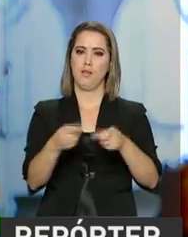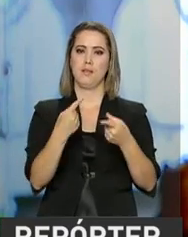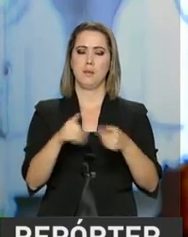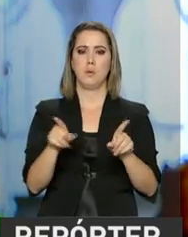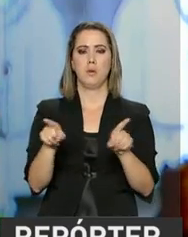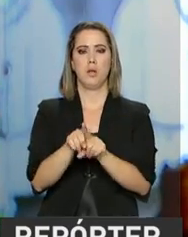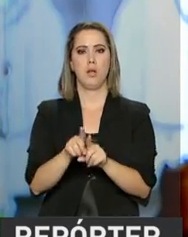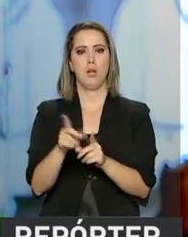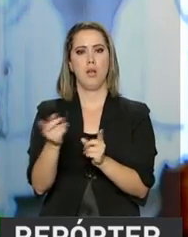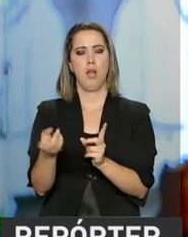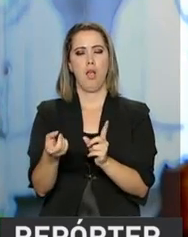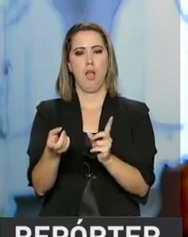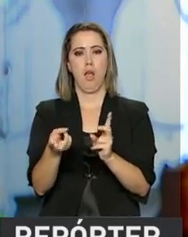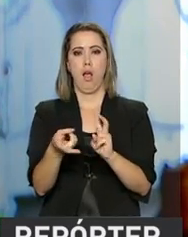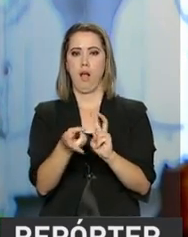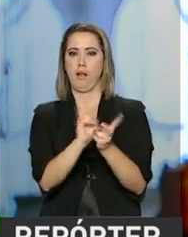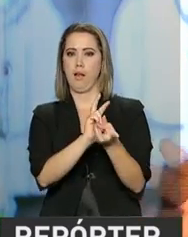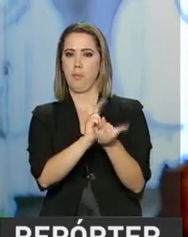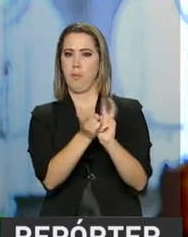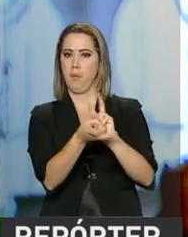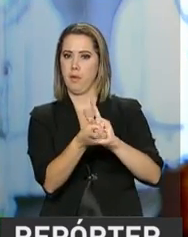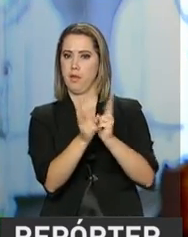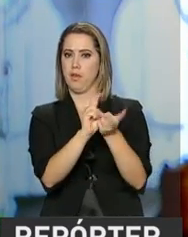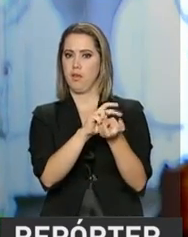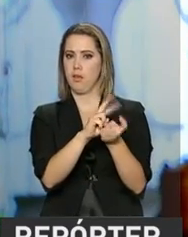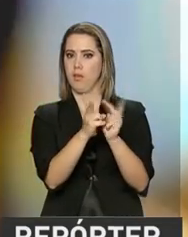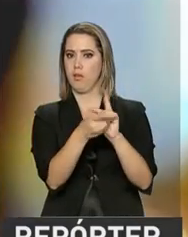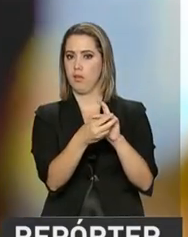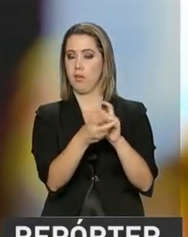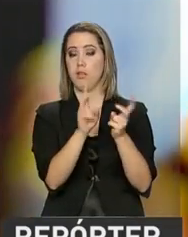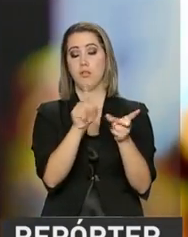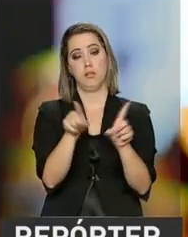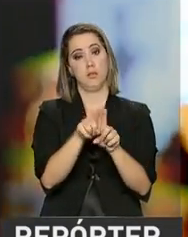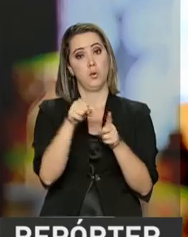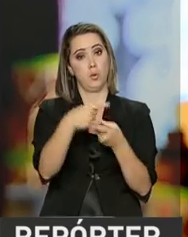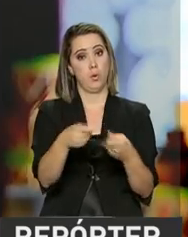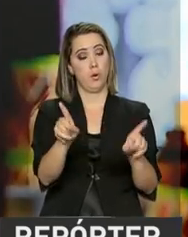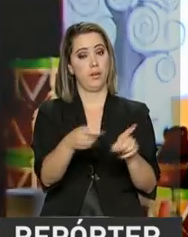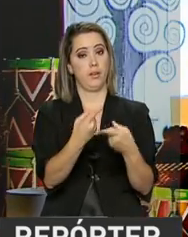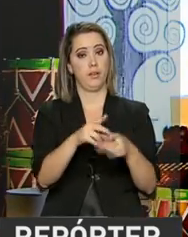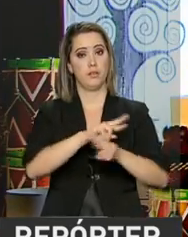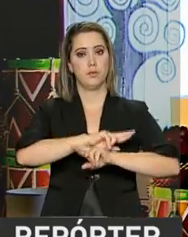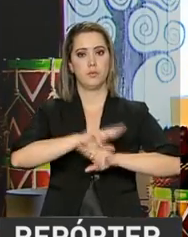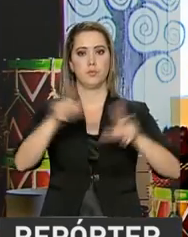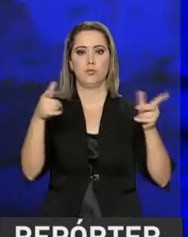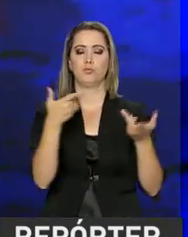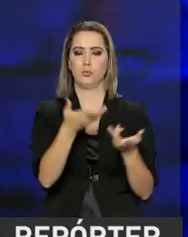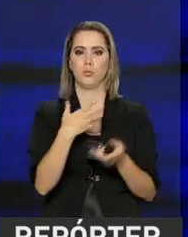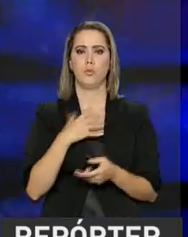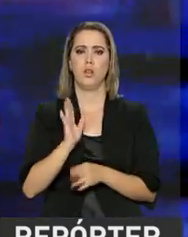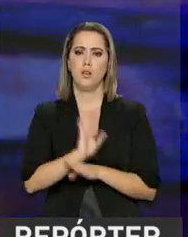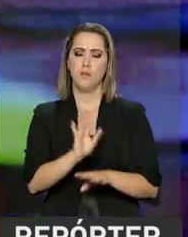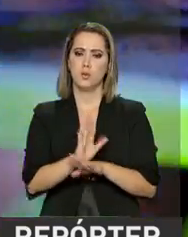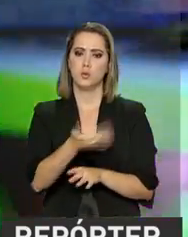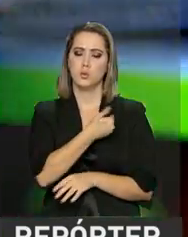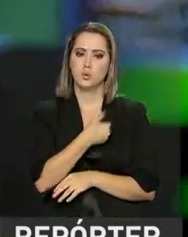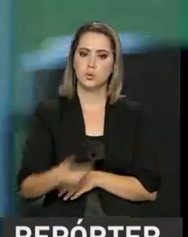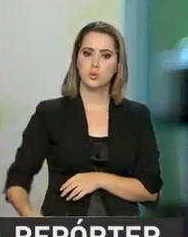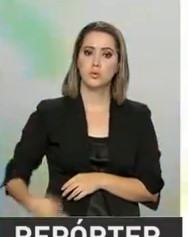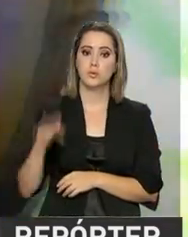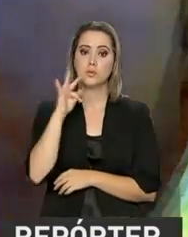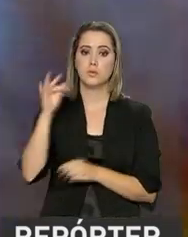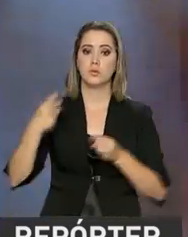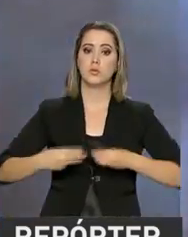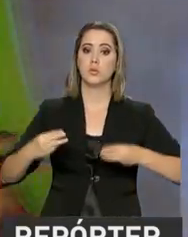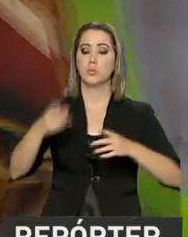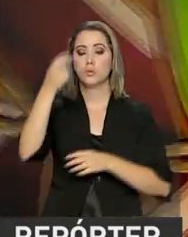a capoeira, o próprio maracatu, a própria Orquestra Sertão. O espaço foi criado com o auxílio de recursos do Ministério da Cultura e